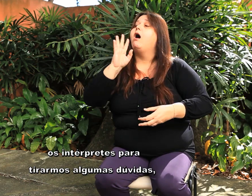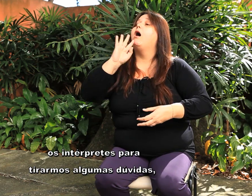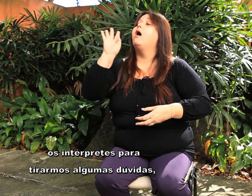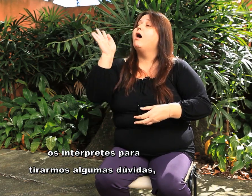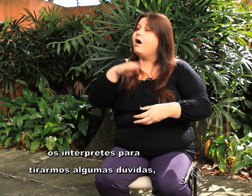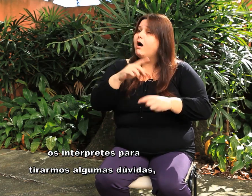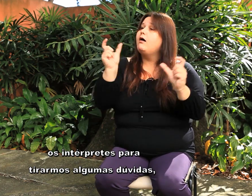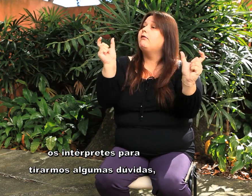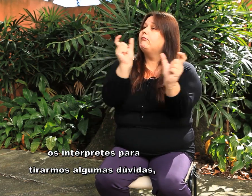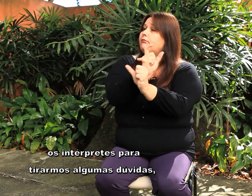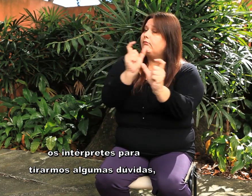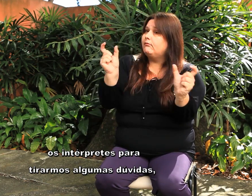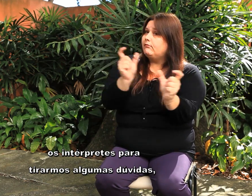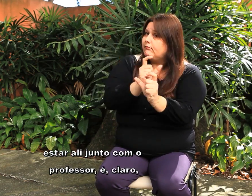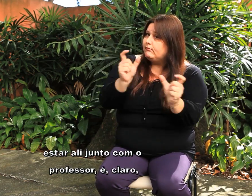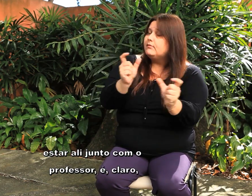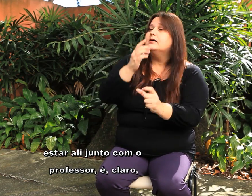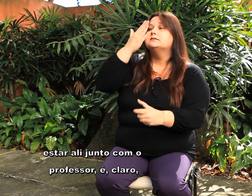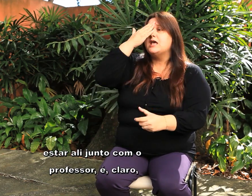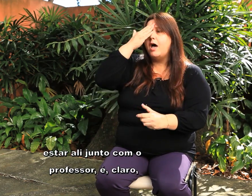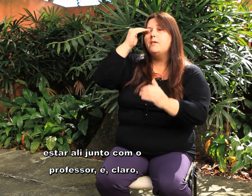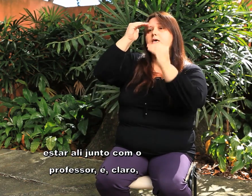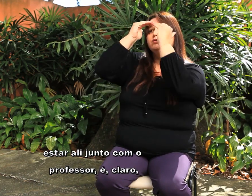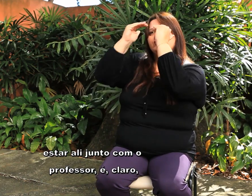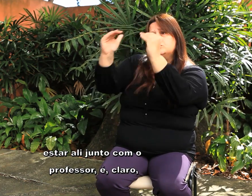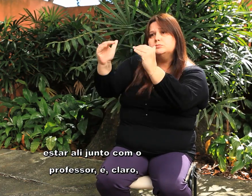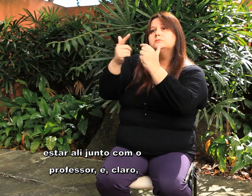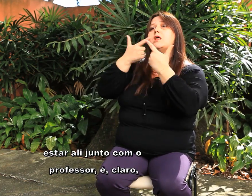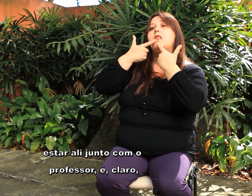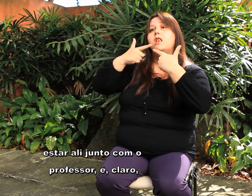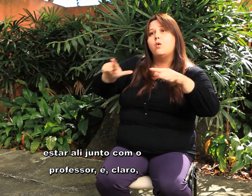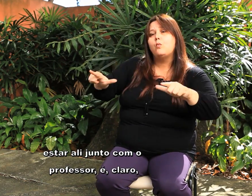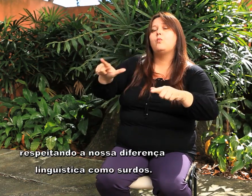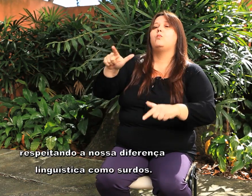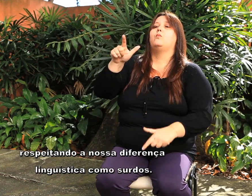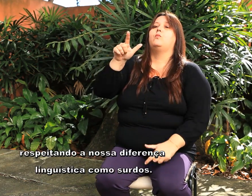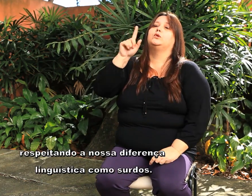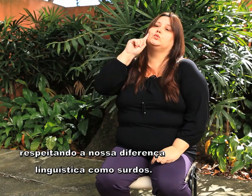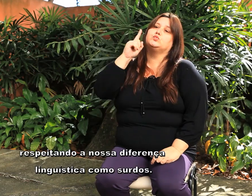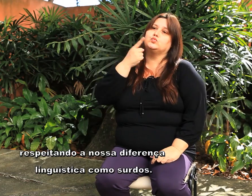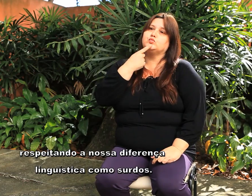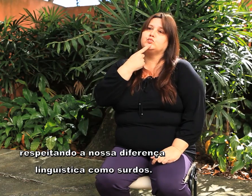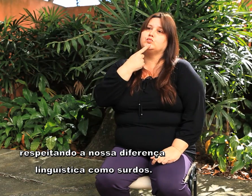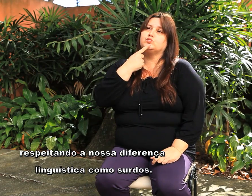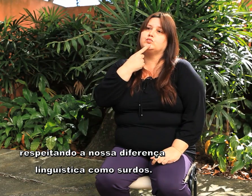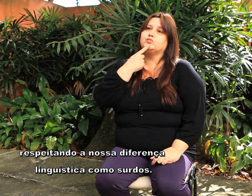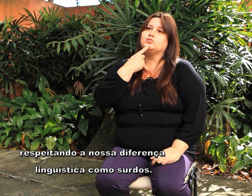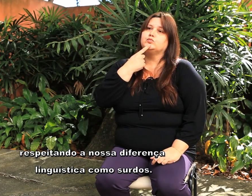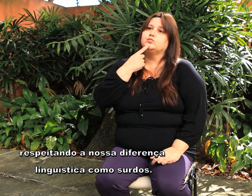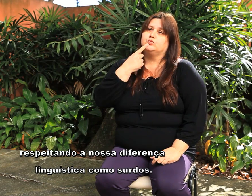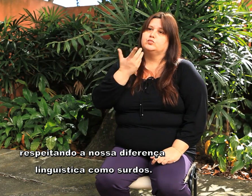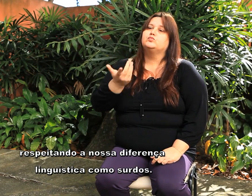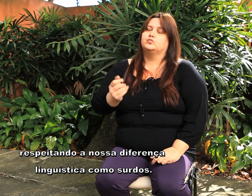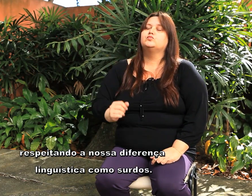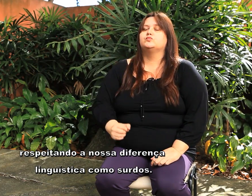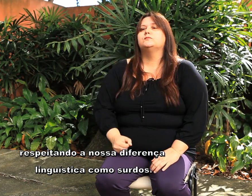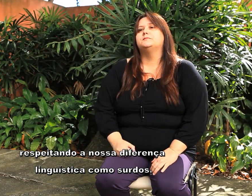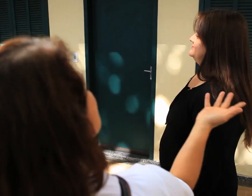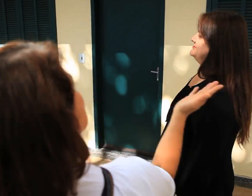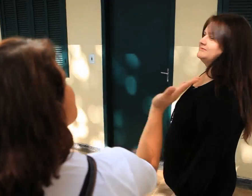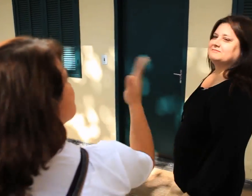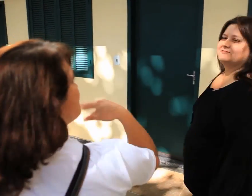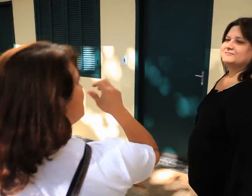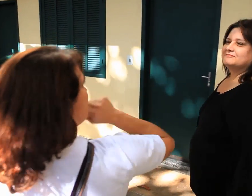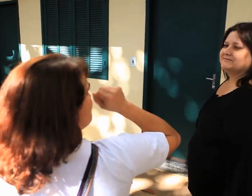para tirarmos algumas dúvidas. Estar ali junto com o professor, é claro, respeitando nossa diferença linguística como